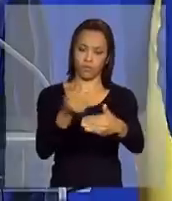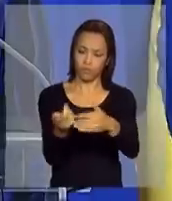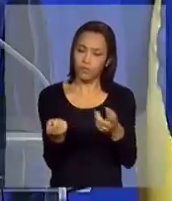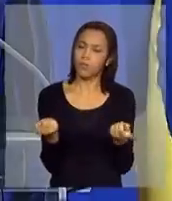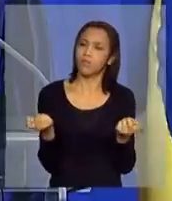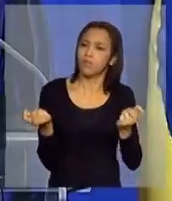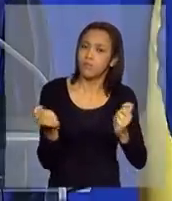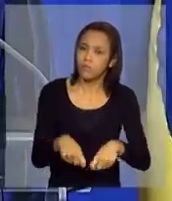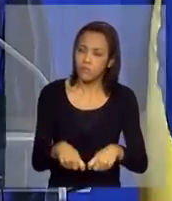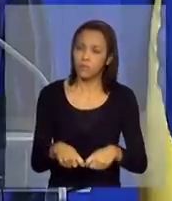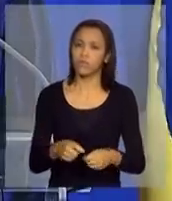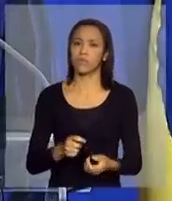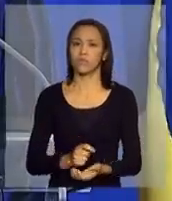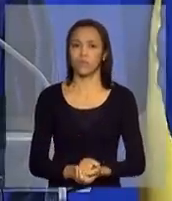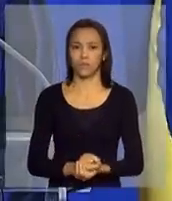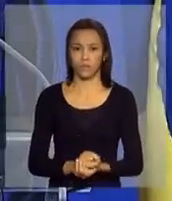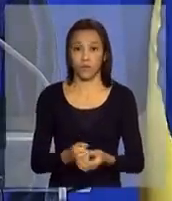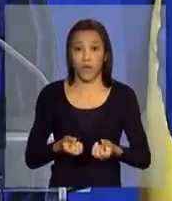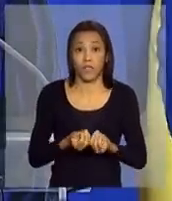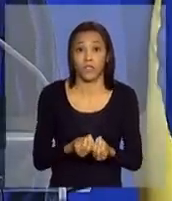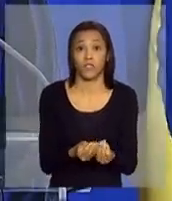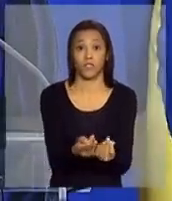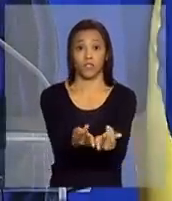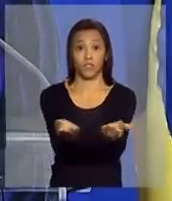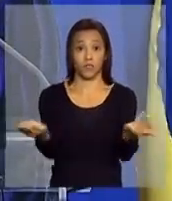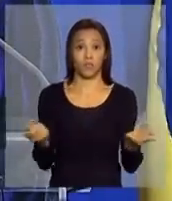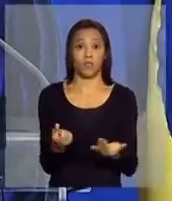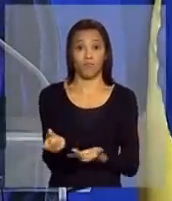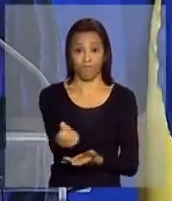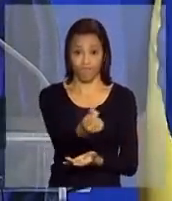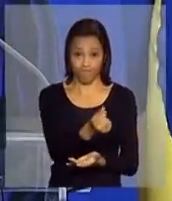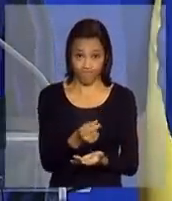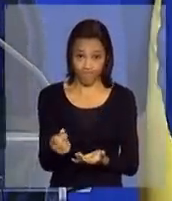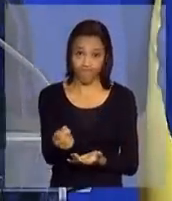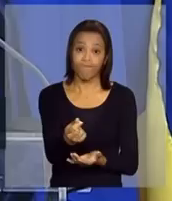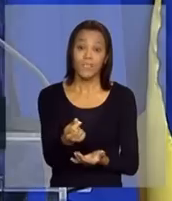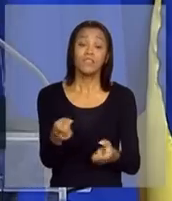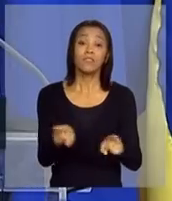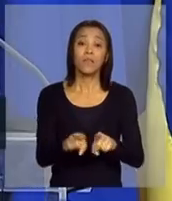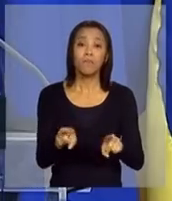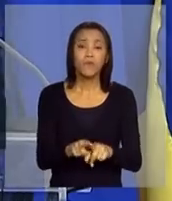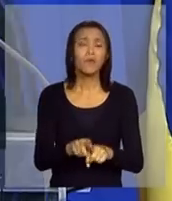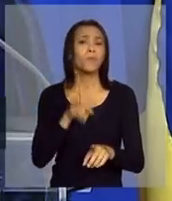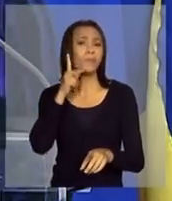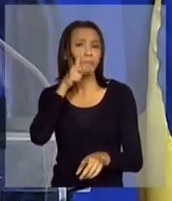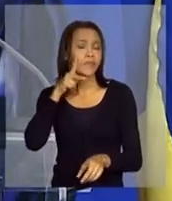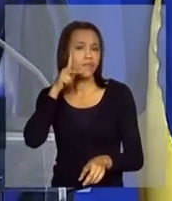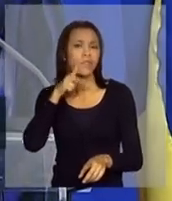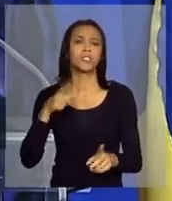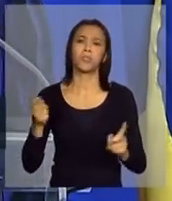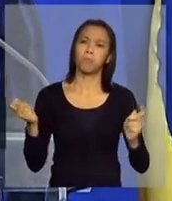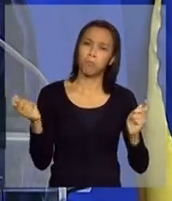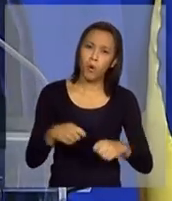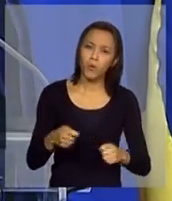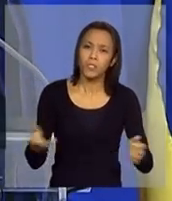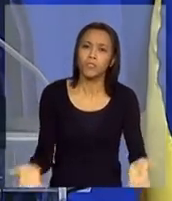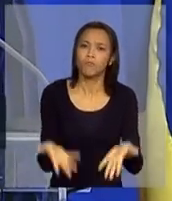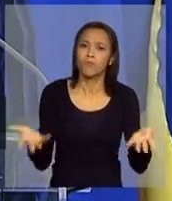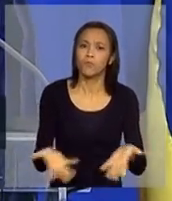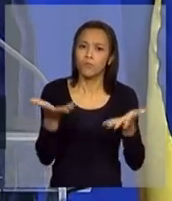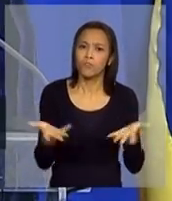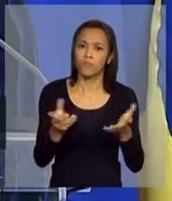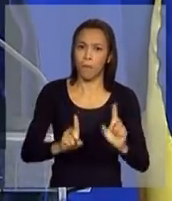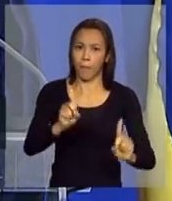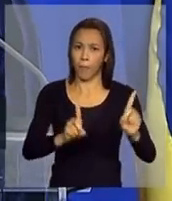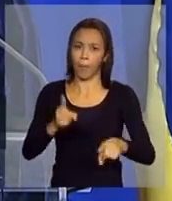contemple também a distribuição de renda. E, sobretudo, uma política que enfatize a competitividade,